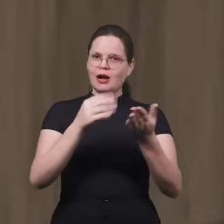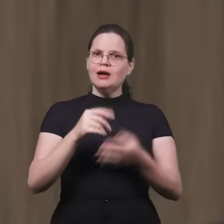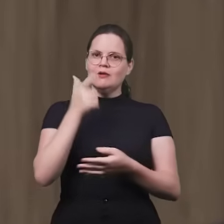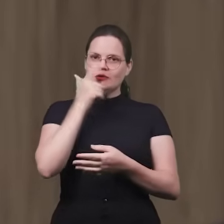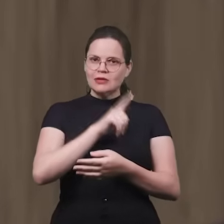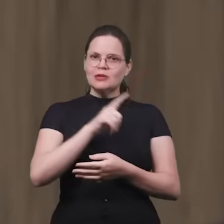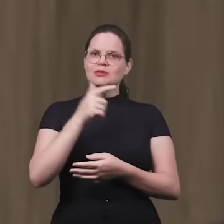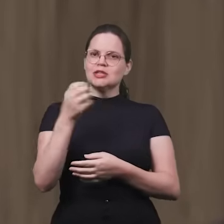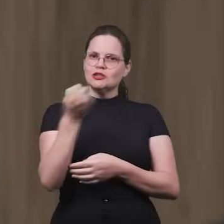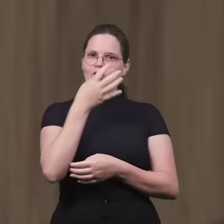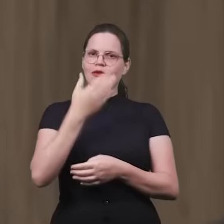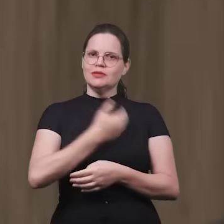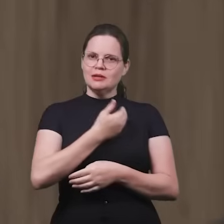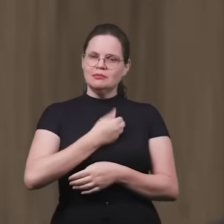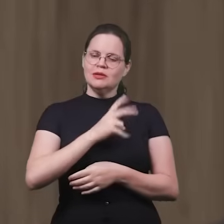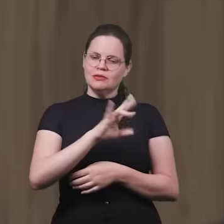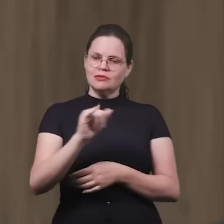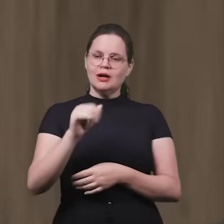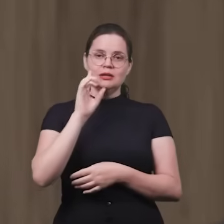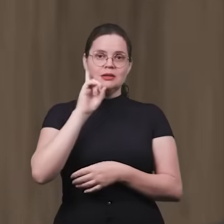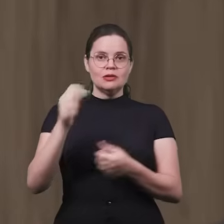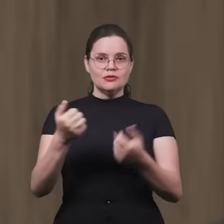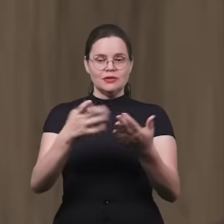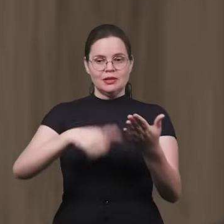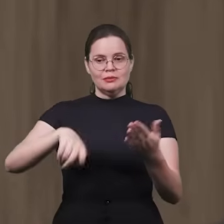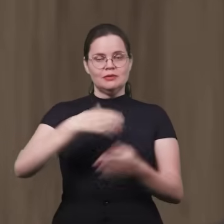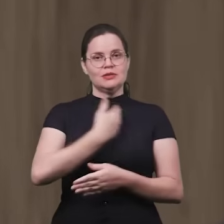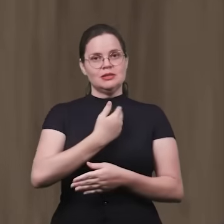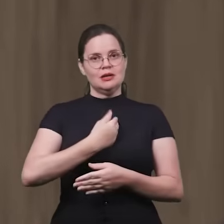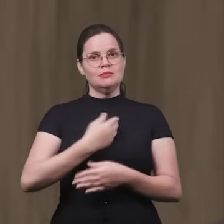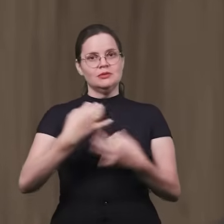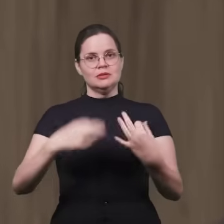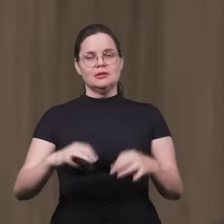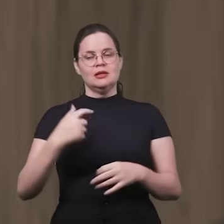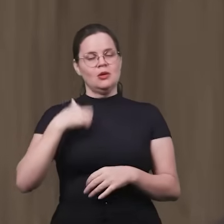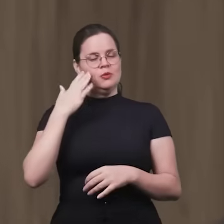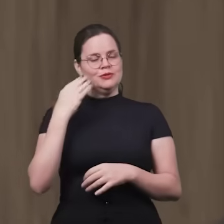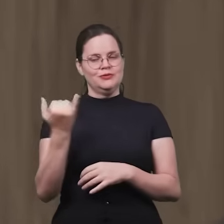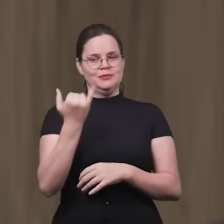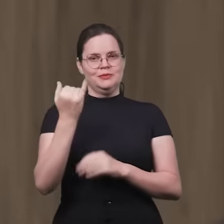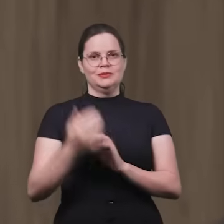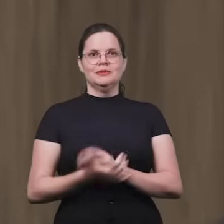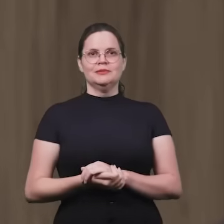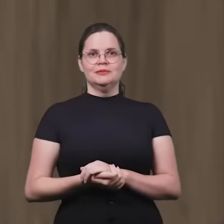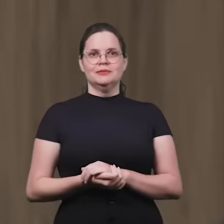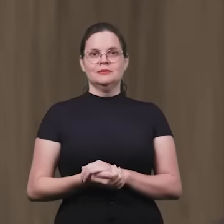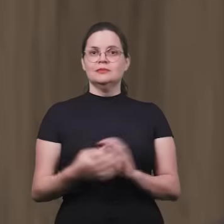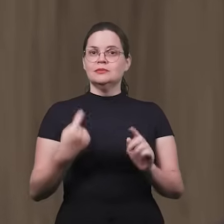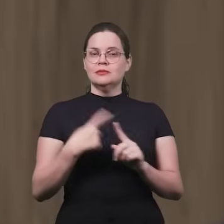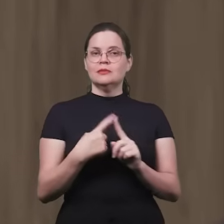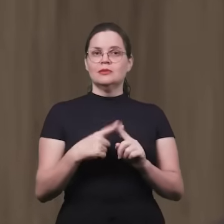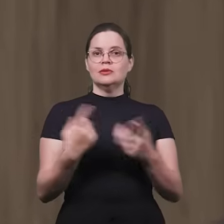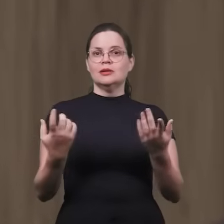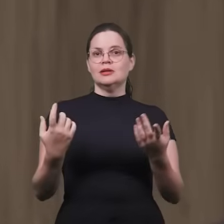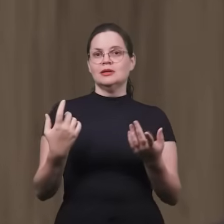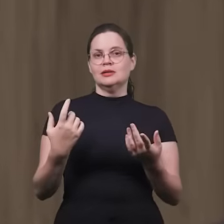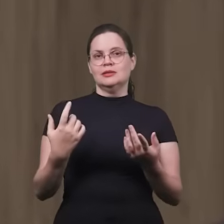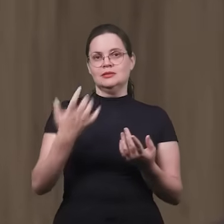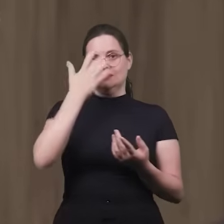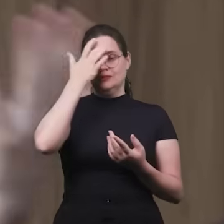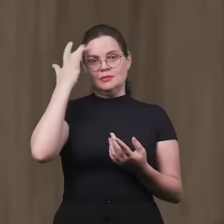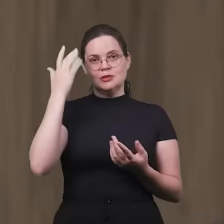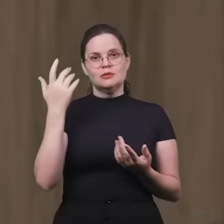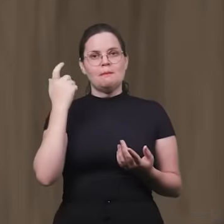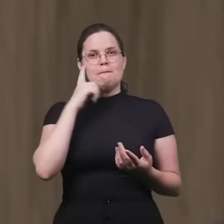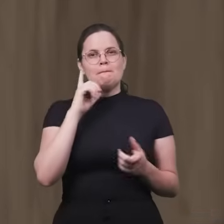você vai criar novas amizades, você vai conhecer pessoas lá, Deus vai colocar pessoas na sua vida. Eu acho que isso é muito importante. As pessoas têm que... Eu